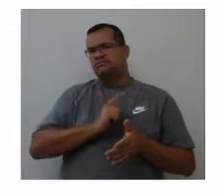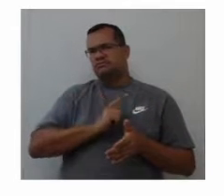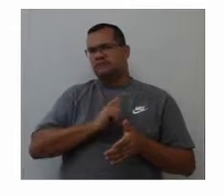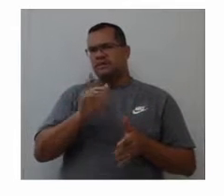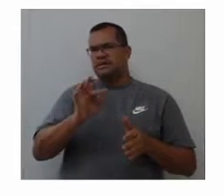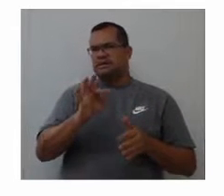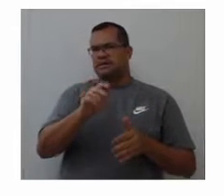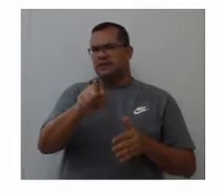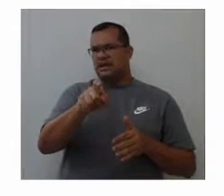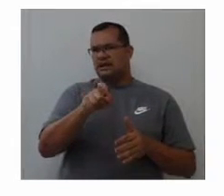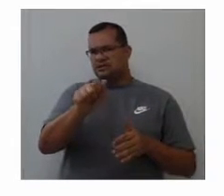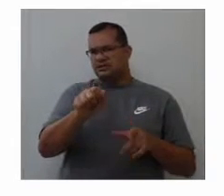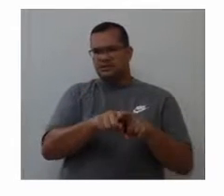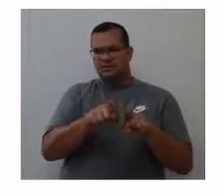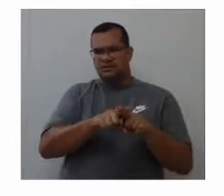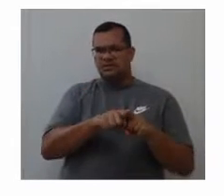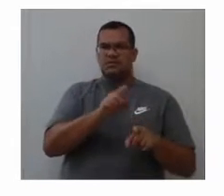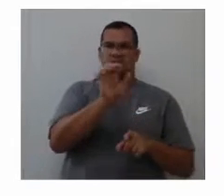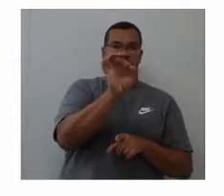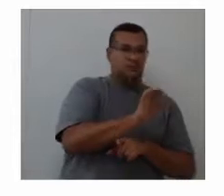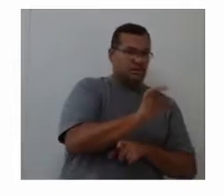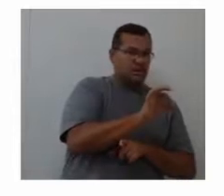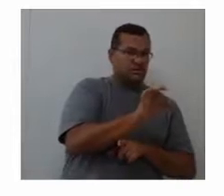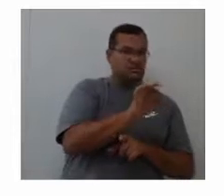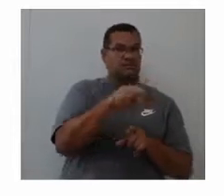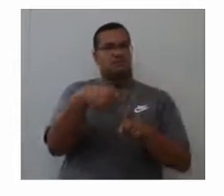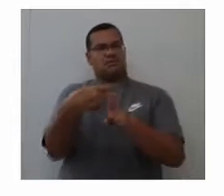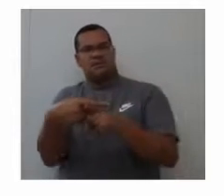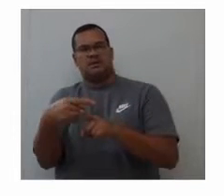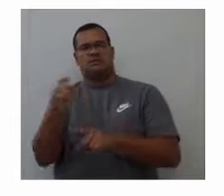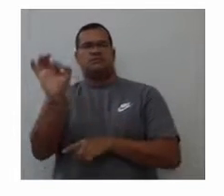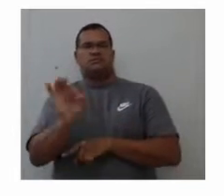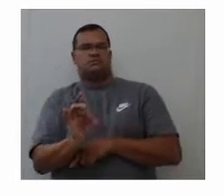de porcentagem, beleza? Então a gente vai